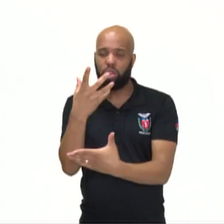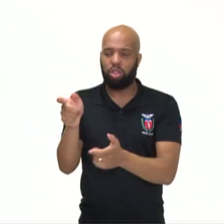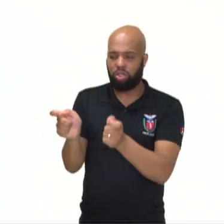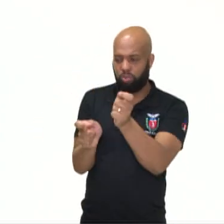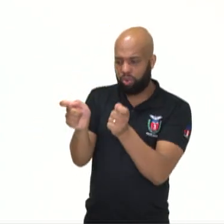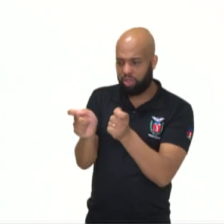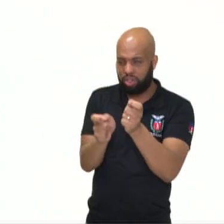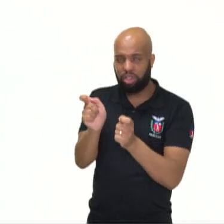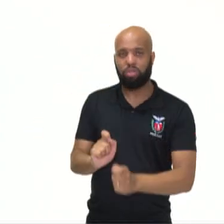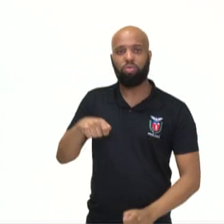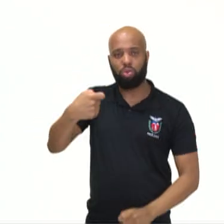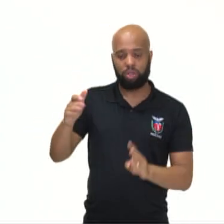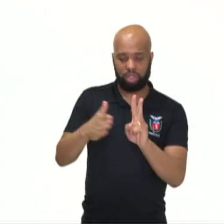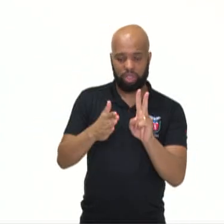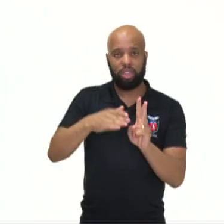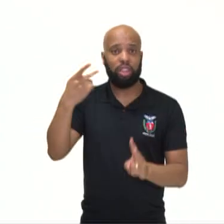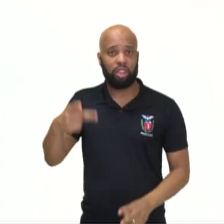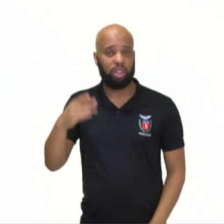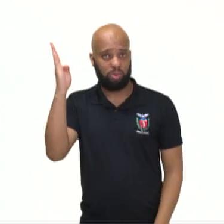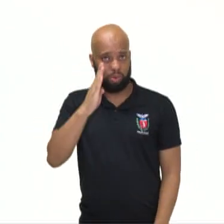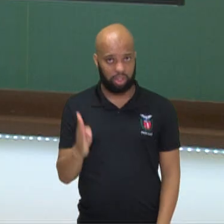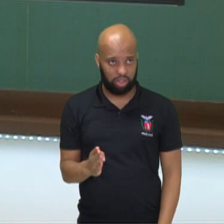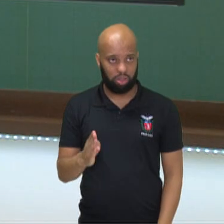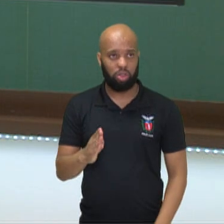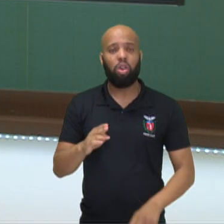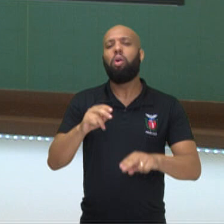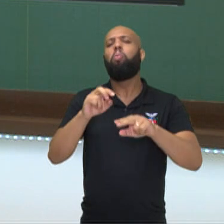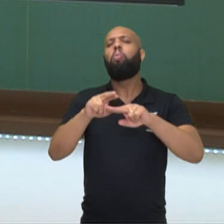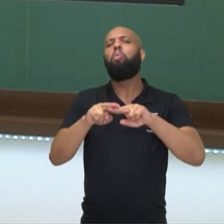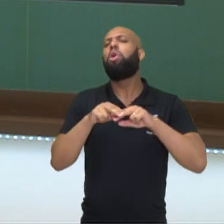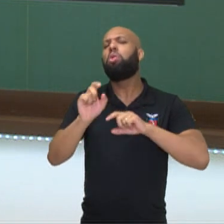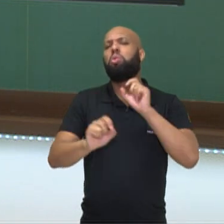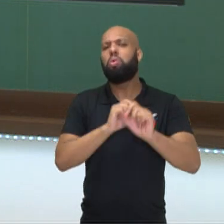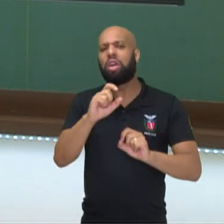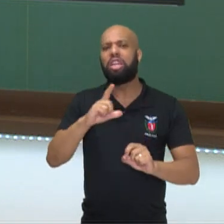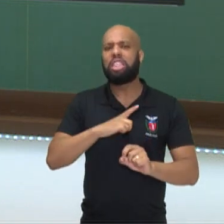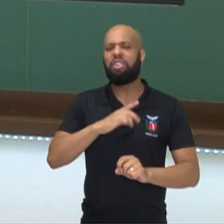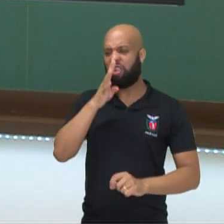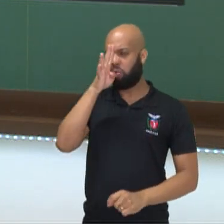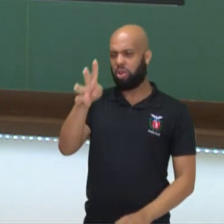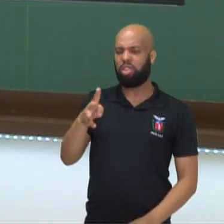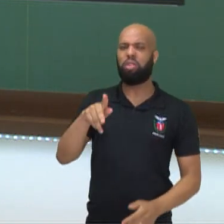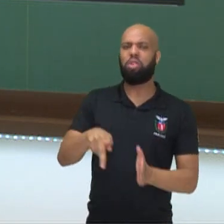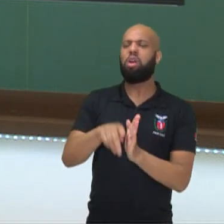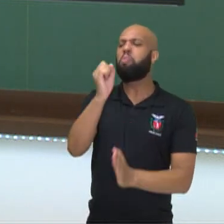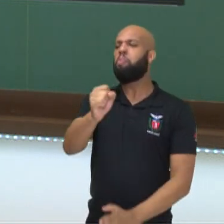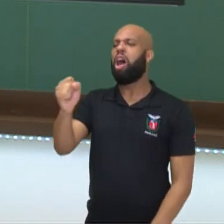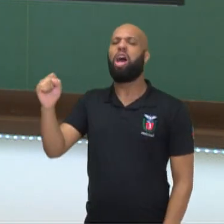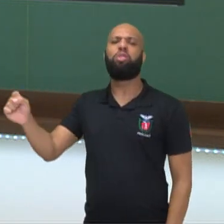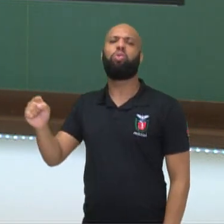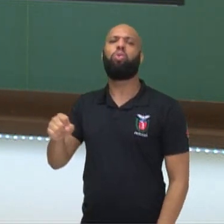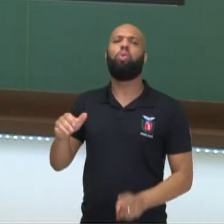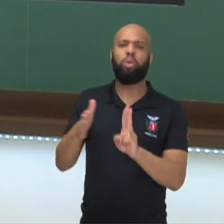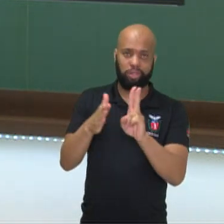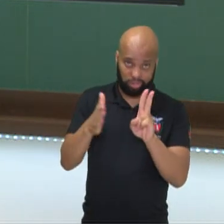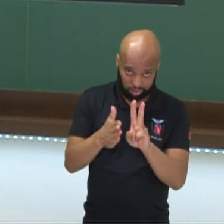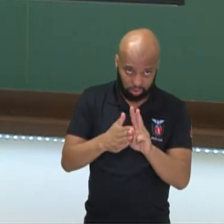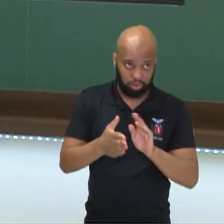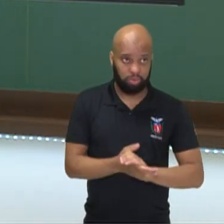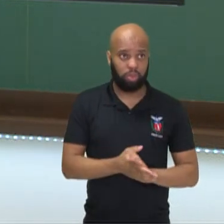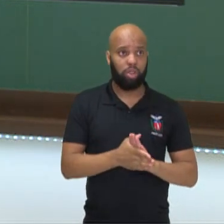administrar essa questão indígena no Brasil. Veio resposta às acusações de genocídio, de morte, de massacre dos